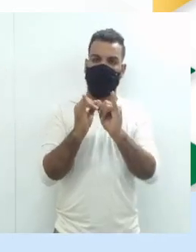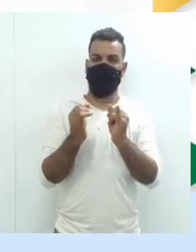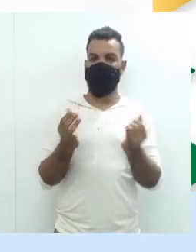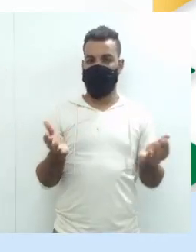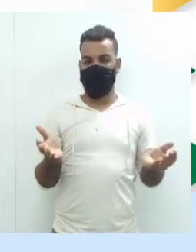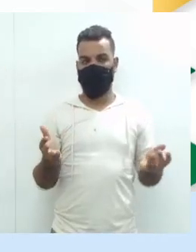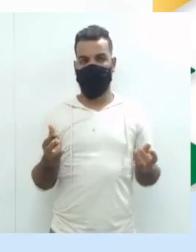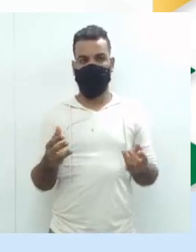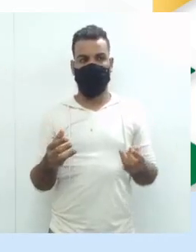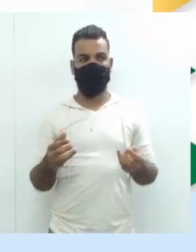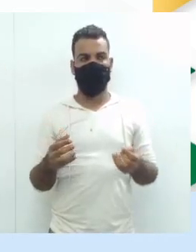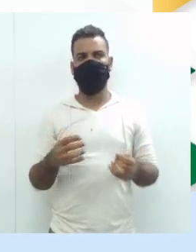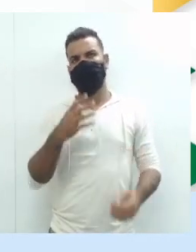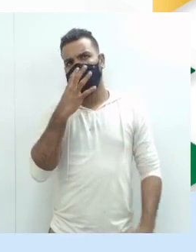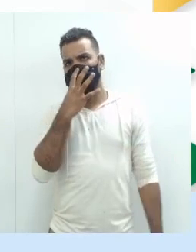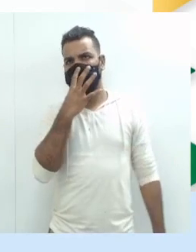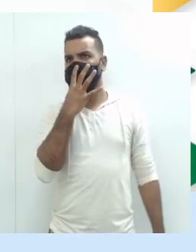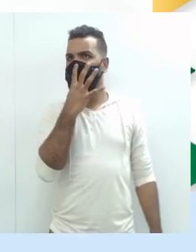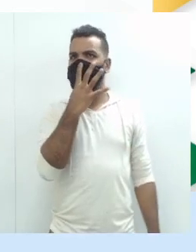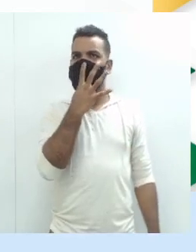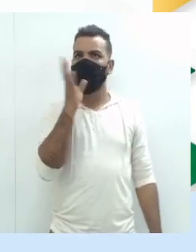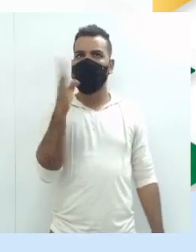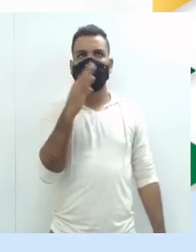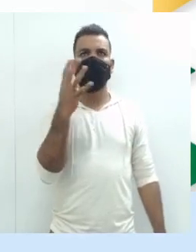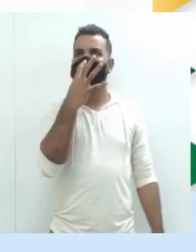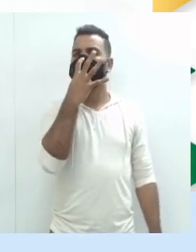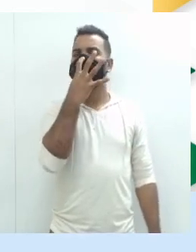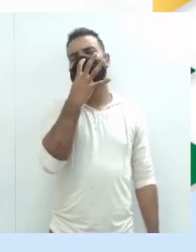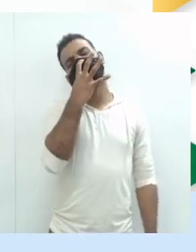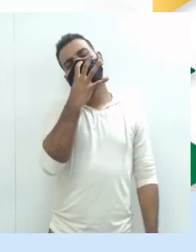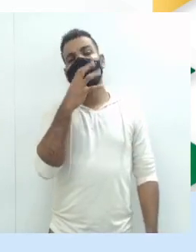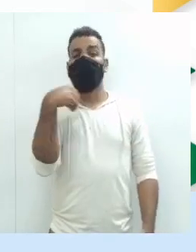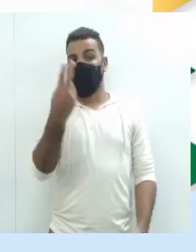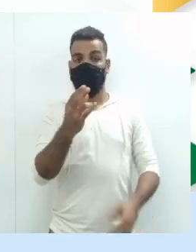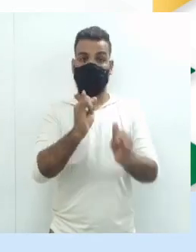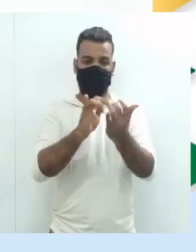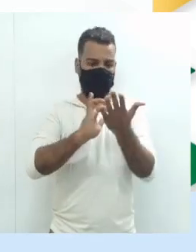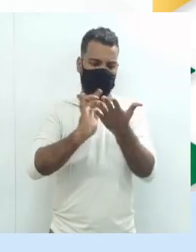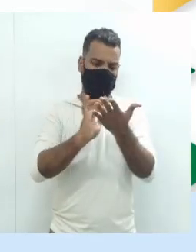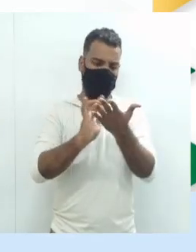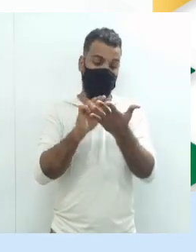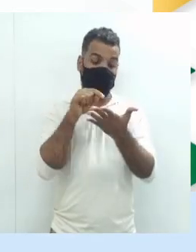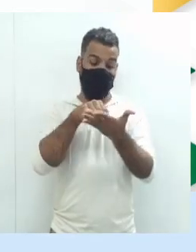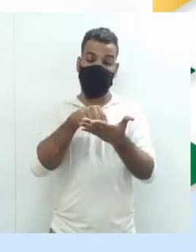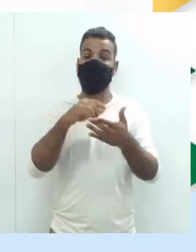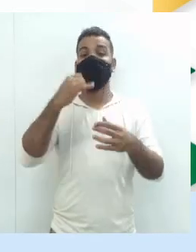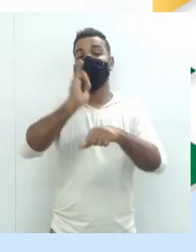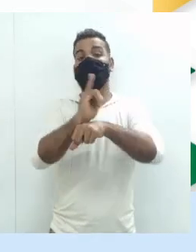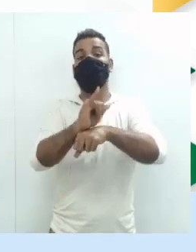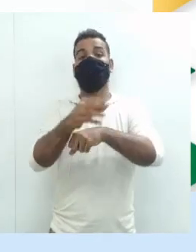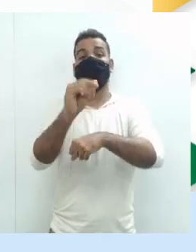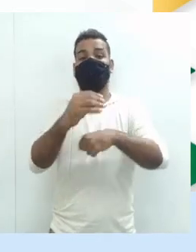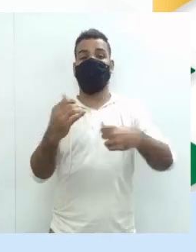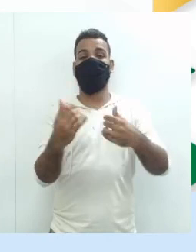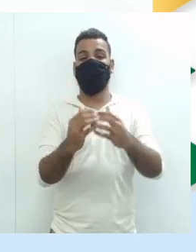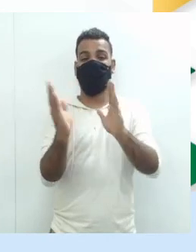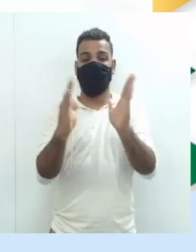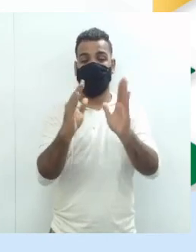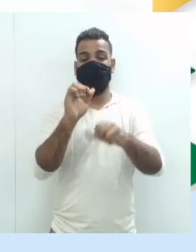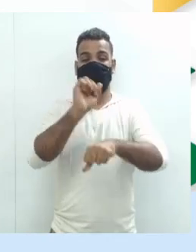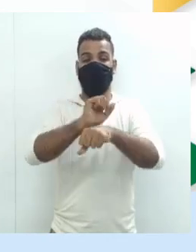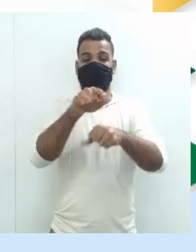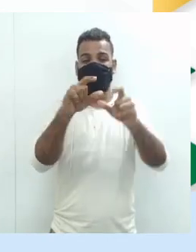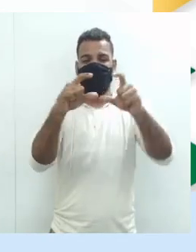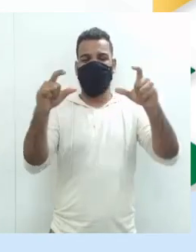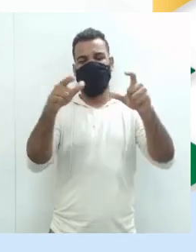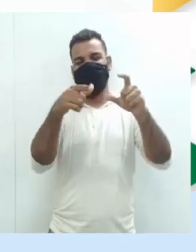internet, navegando, vendo algo, quando vocês veem aí a criatividade, né, dos publicitários, das pessoas que estão por trás